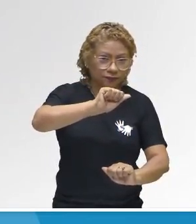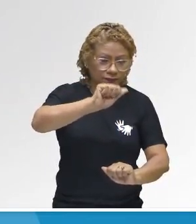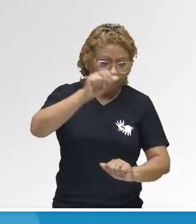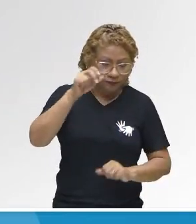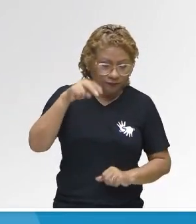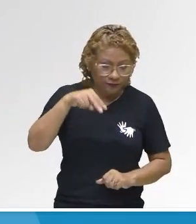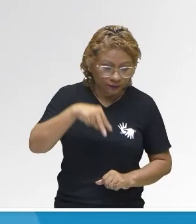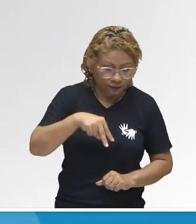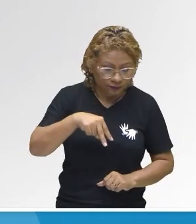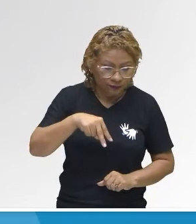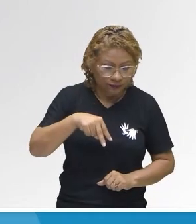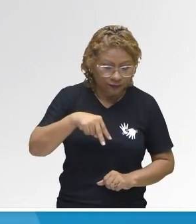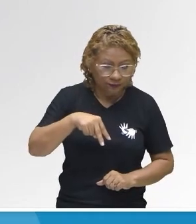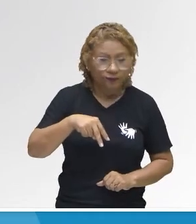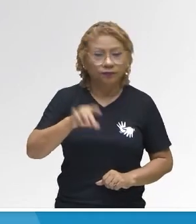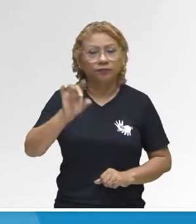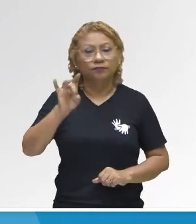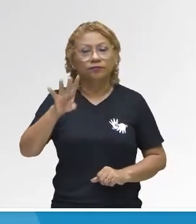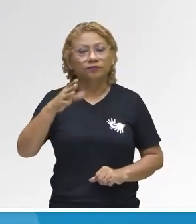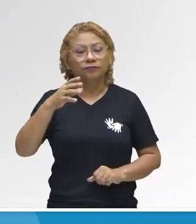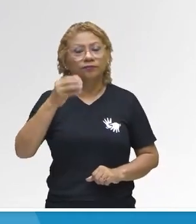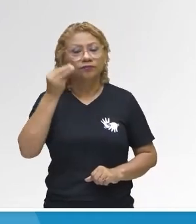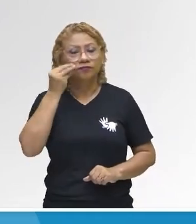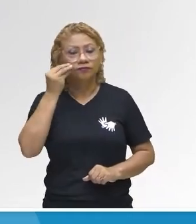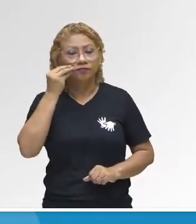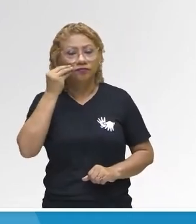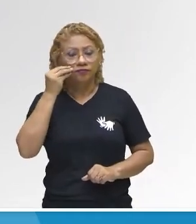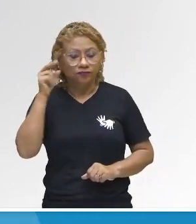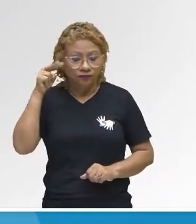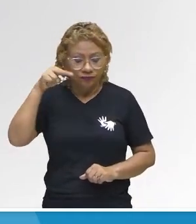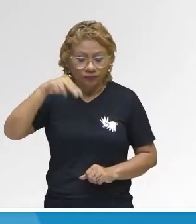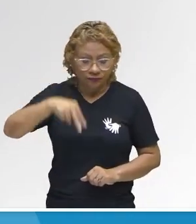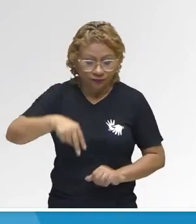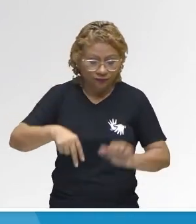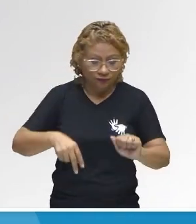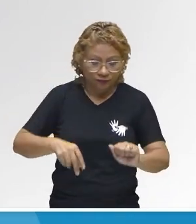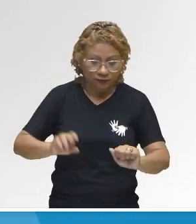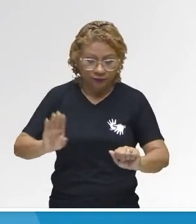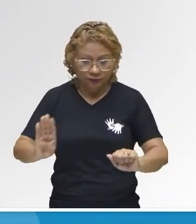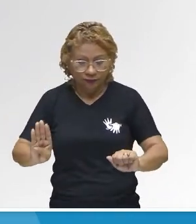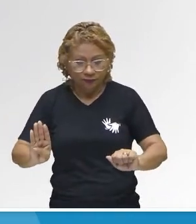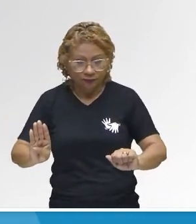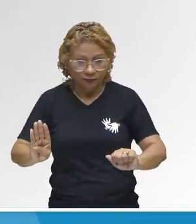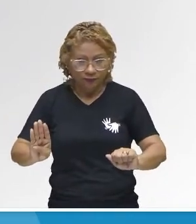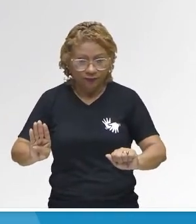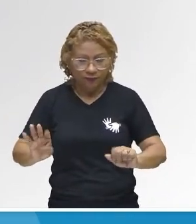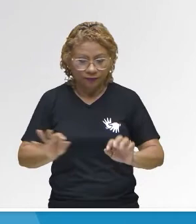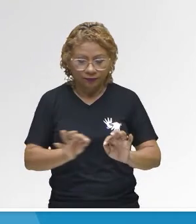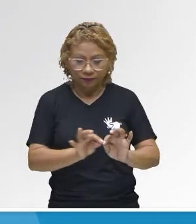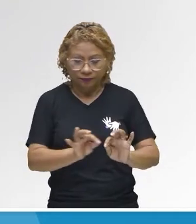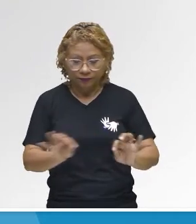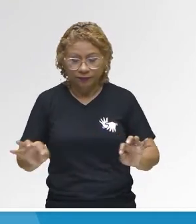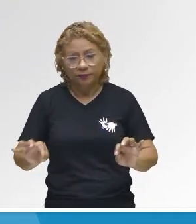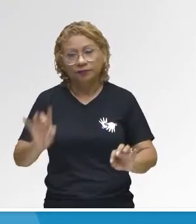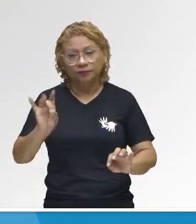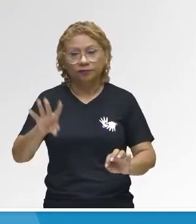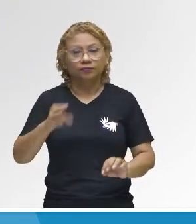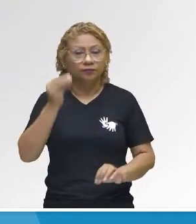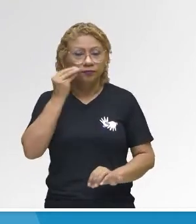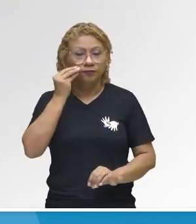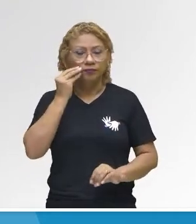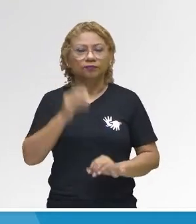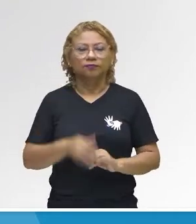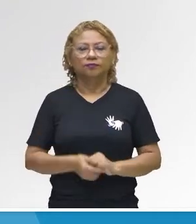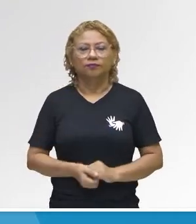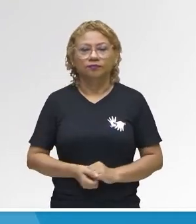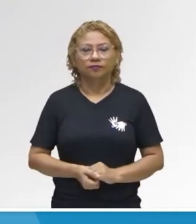de reta. Por quê? Porque eu estou fazendo observação de cima para baixo. Okay? Daqui a pouco a gente vai fazer alguns exemplos ali e